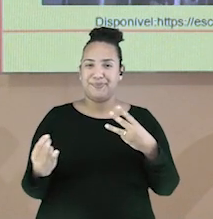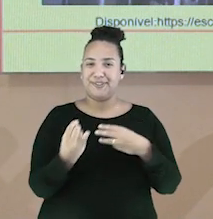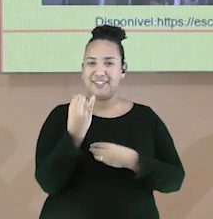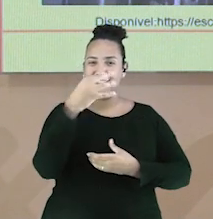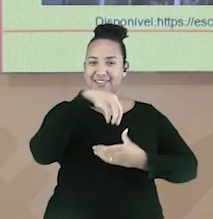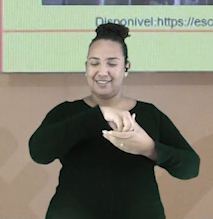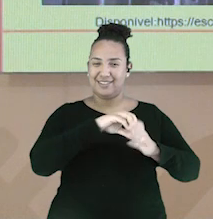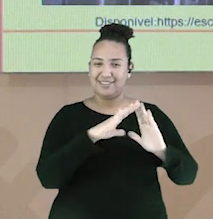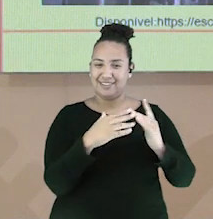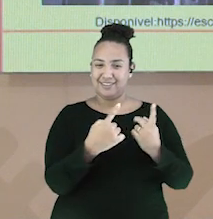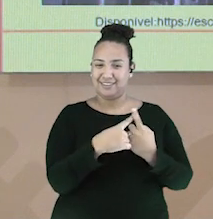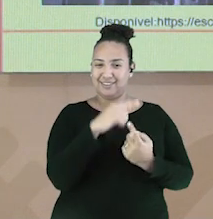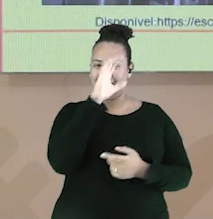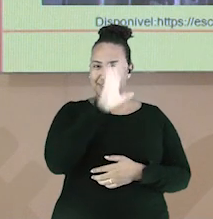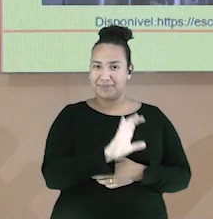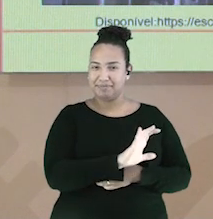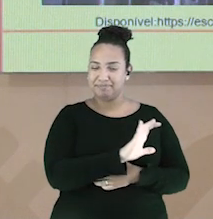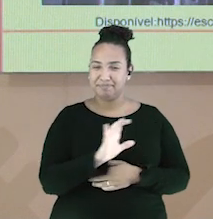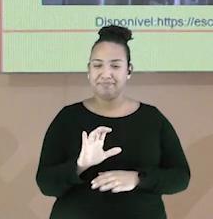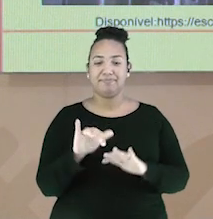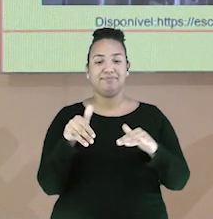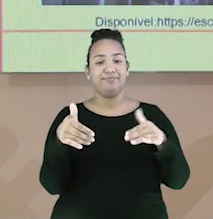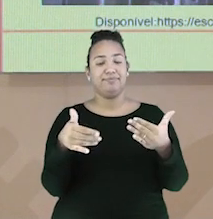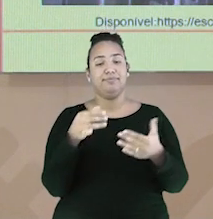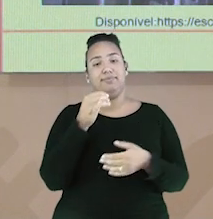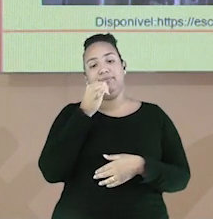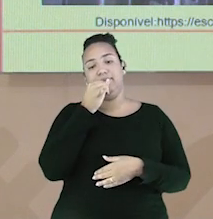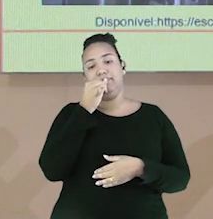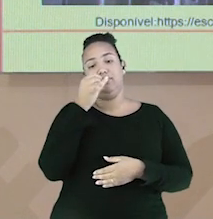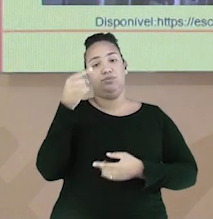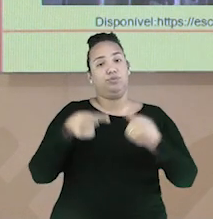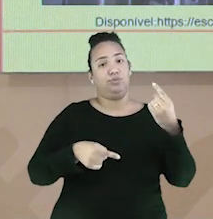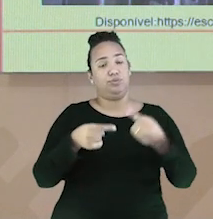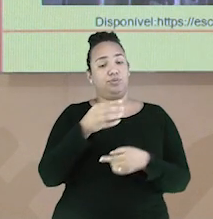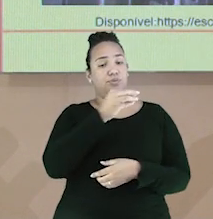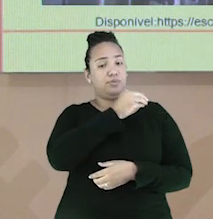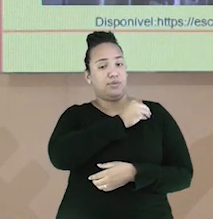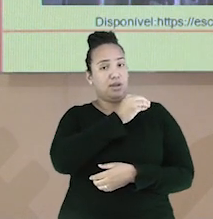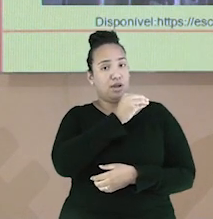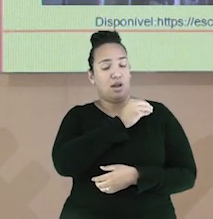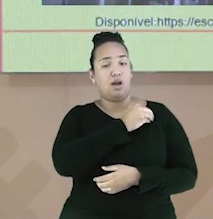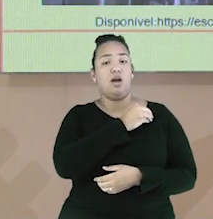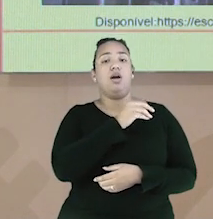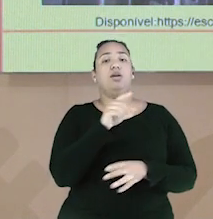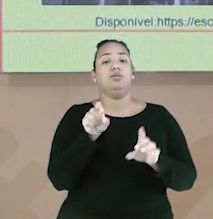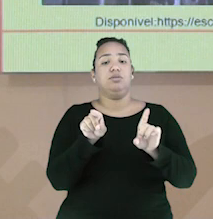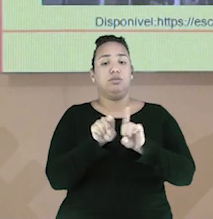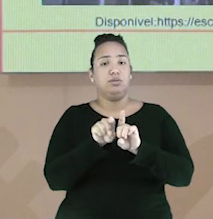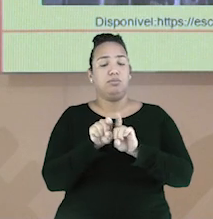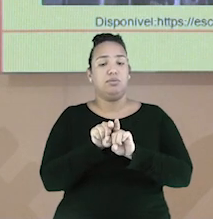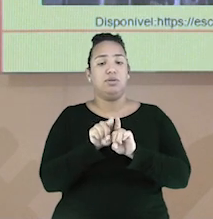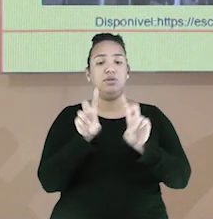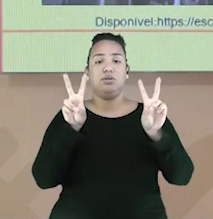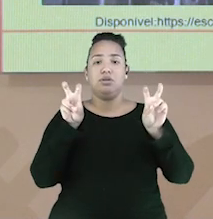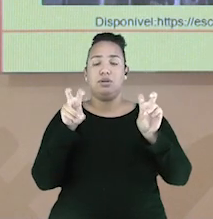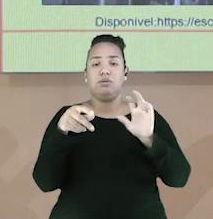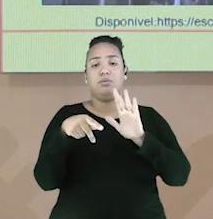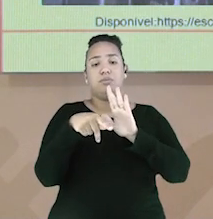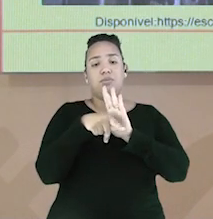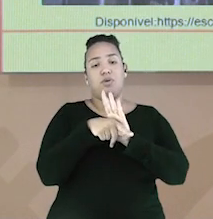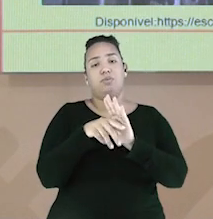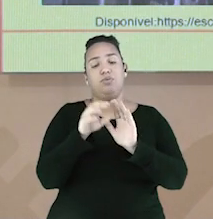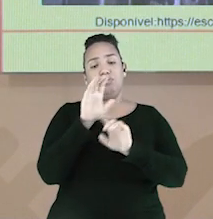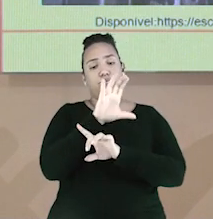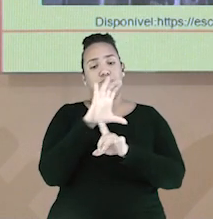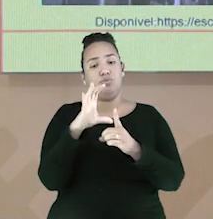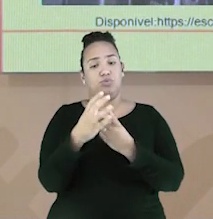importantes ao catolicismo. Assim foram tratadas de questões como o pecado original, os sacramentos e questões relativas ao